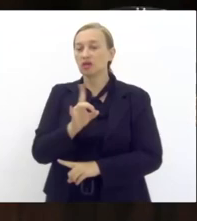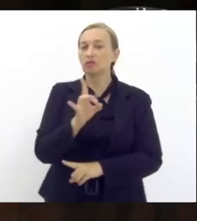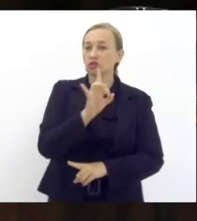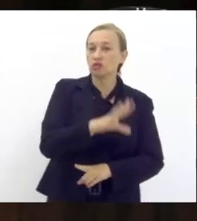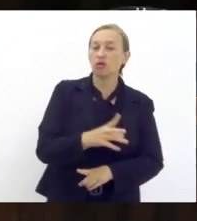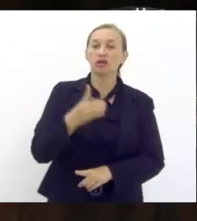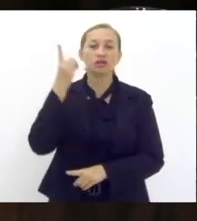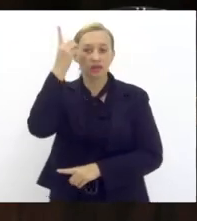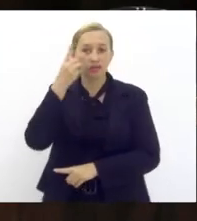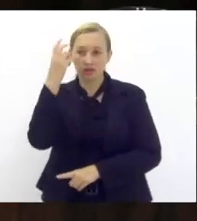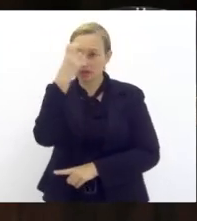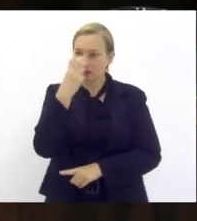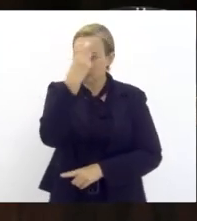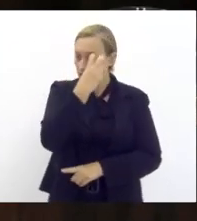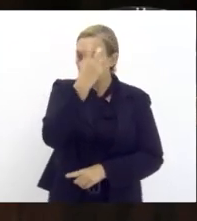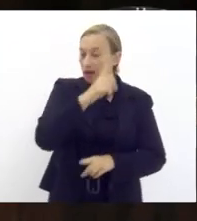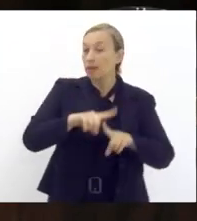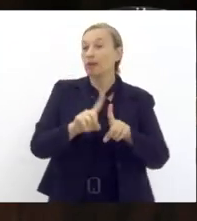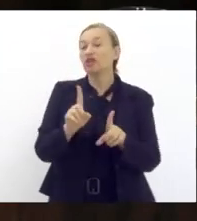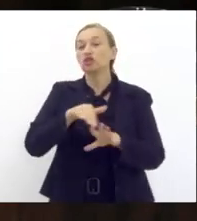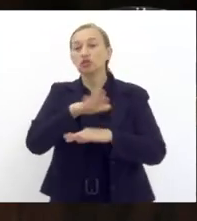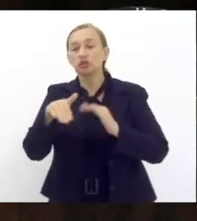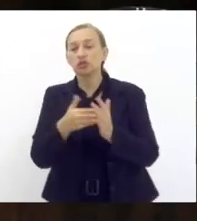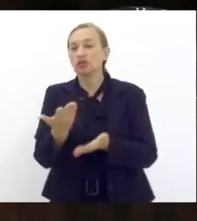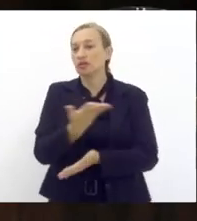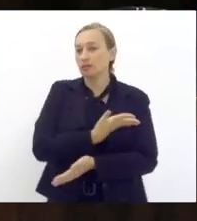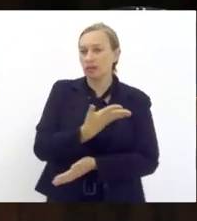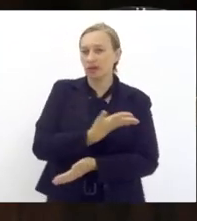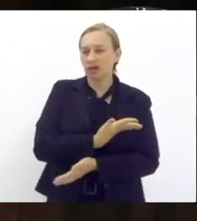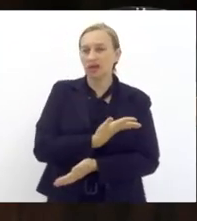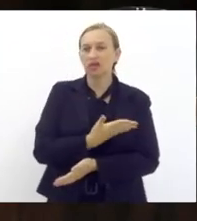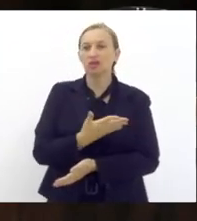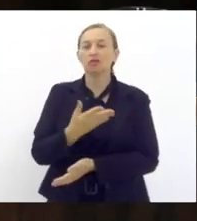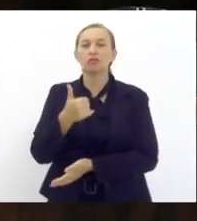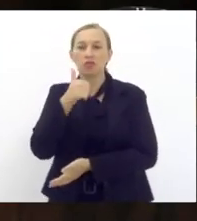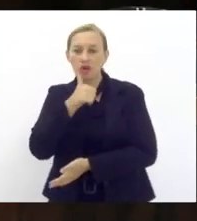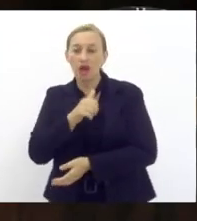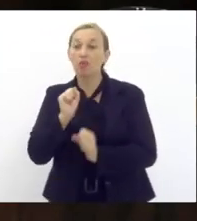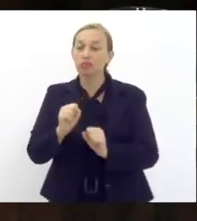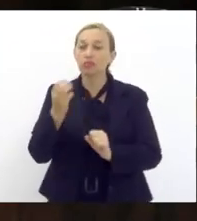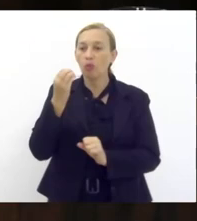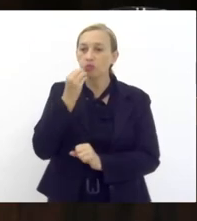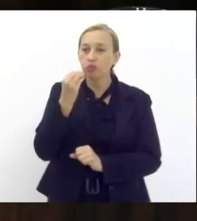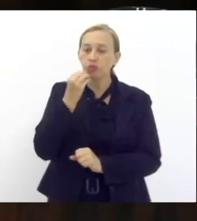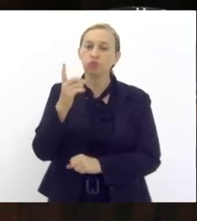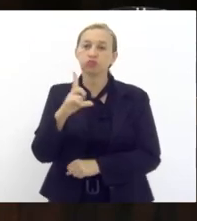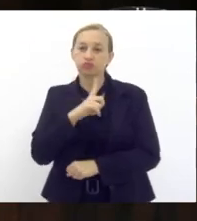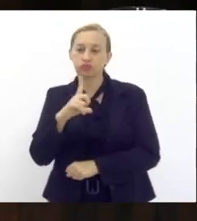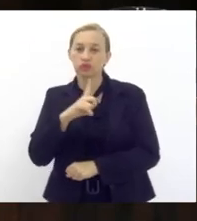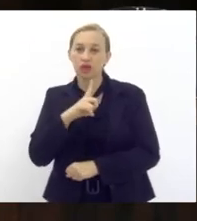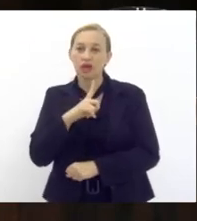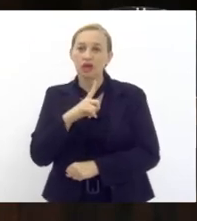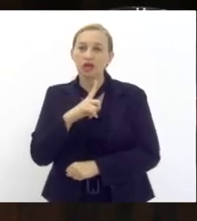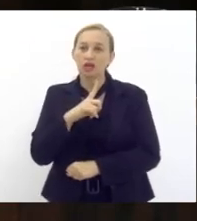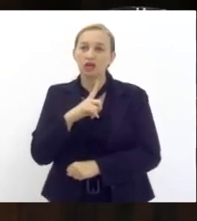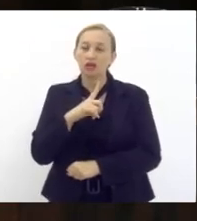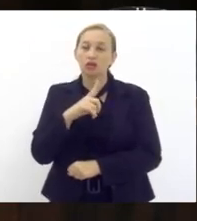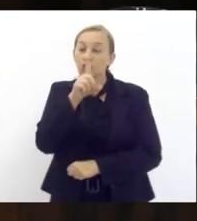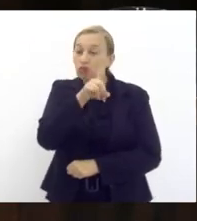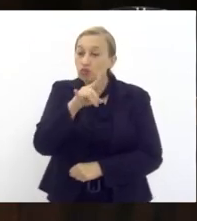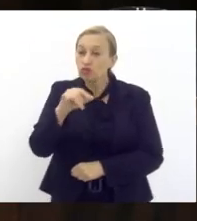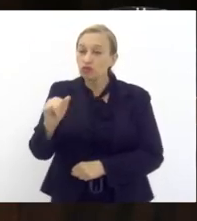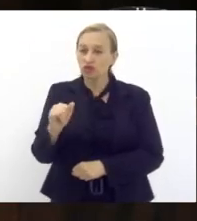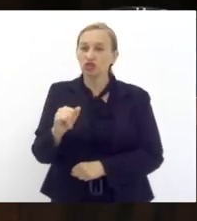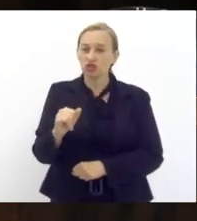mas para que todas as minhas colegas mulheres pudessem ter a oportunidade de, num dia de